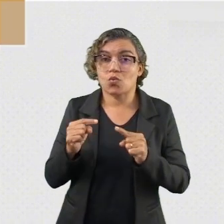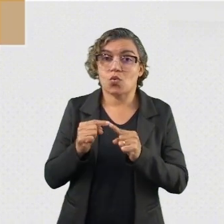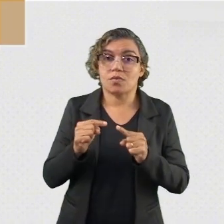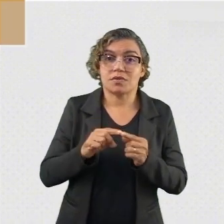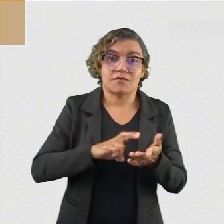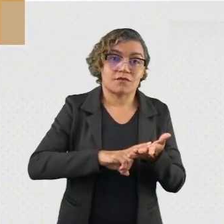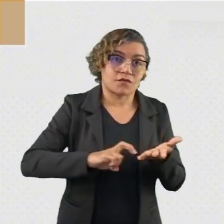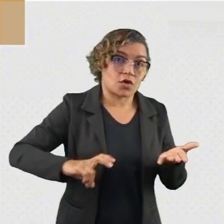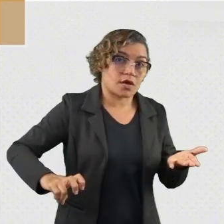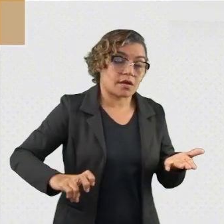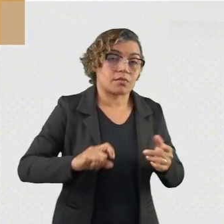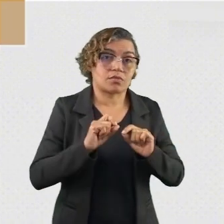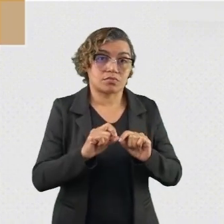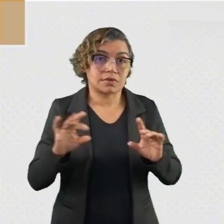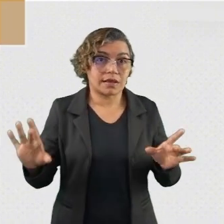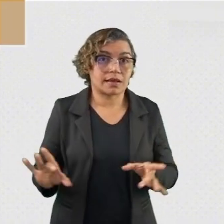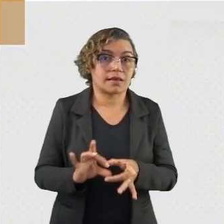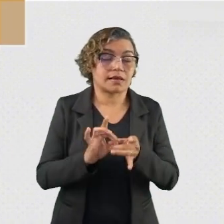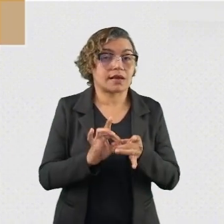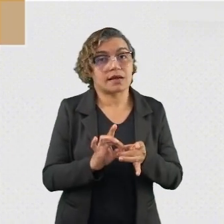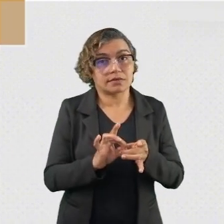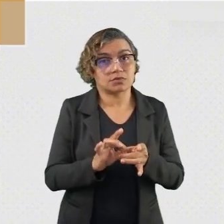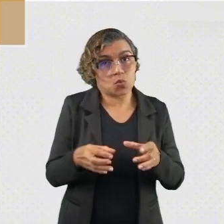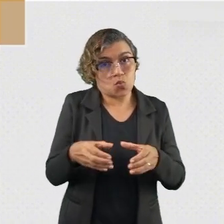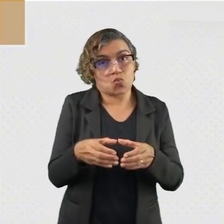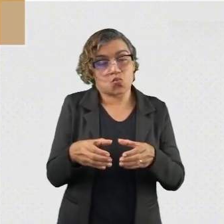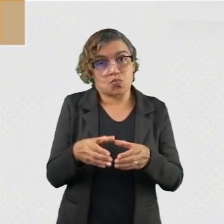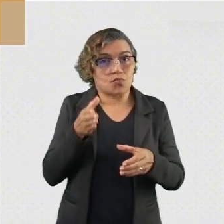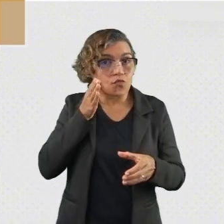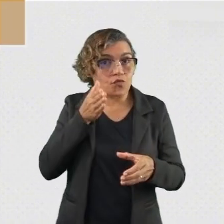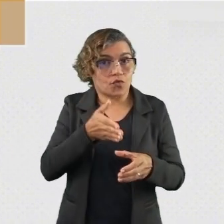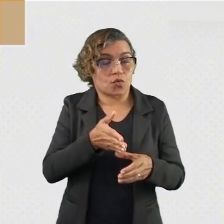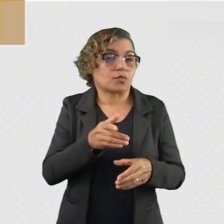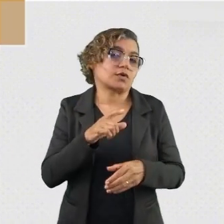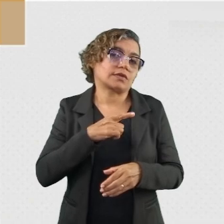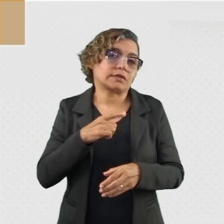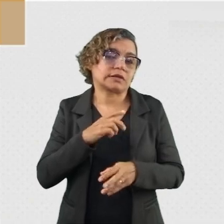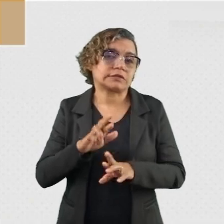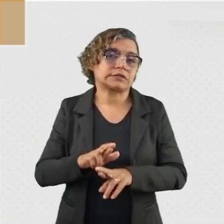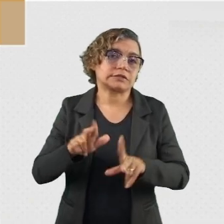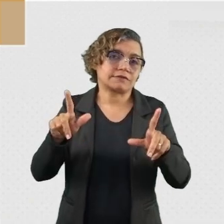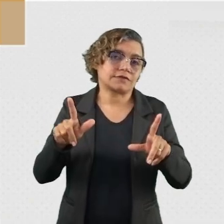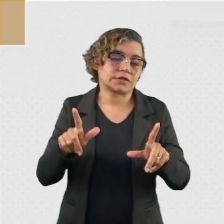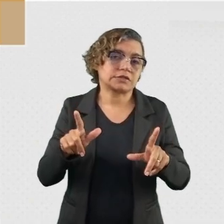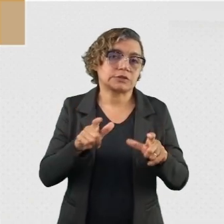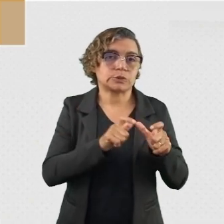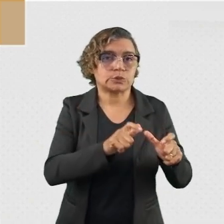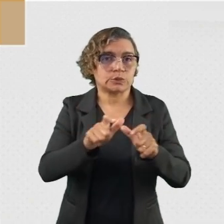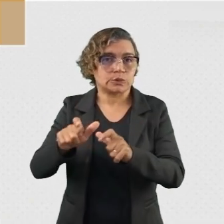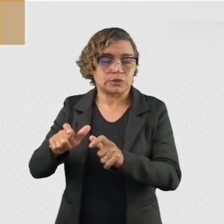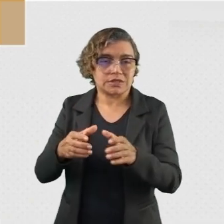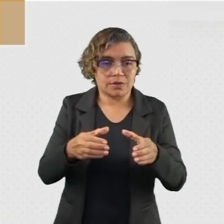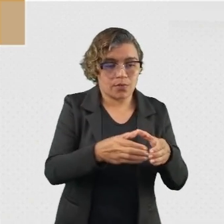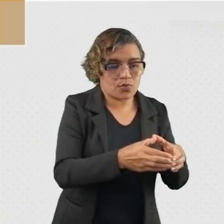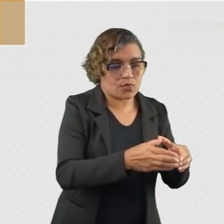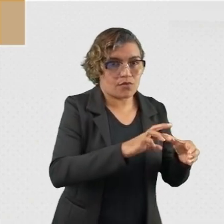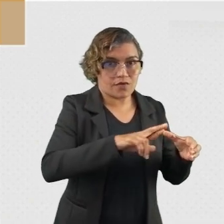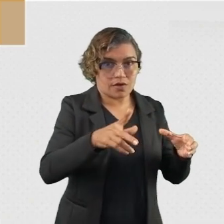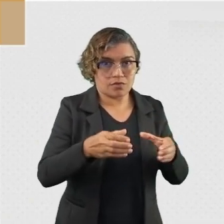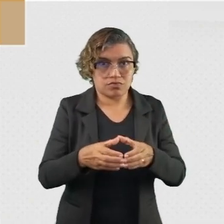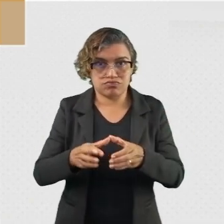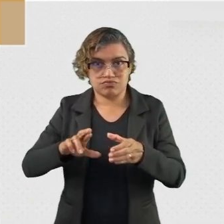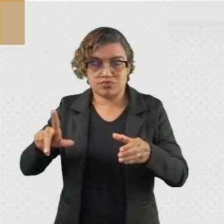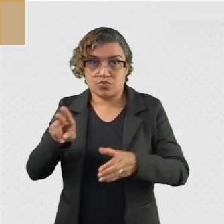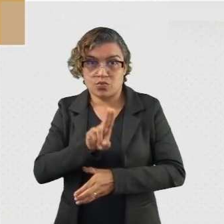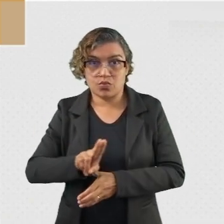que são associados a esse grupo. E aí você vai ter diferenças entre diferentes grupos sociais que